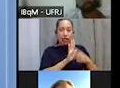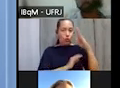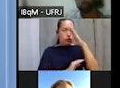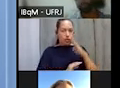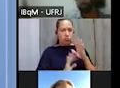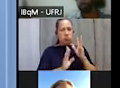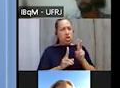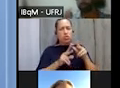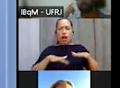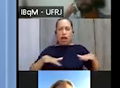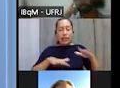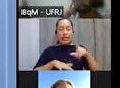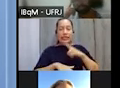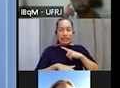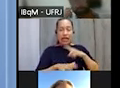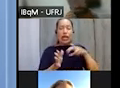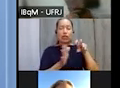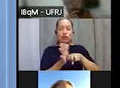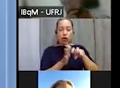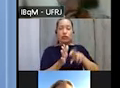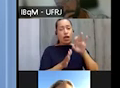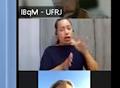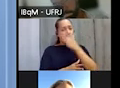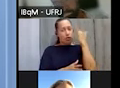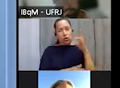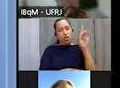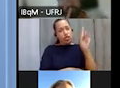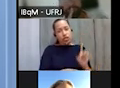com fósseis, é o detentor dos direitos sobre os fósseis.